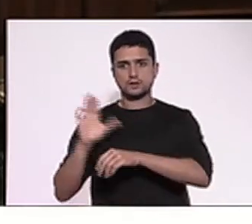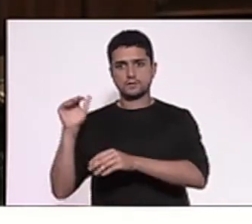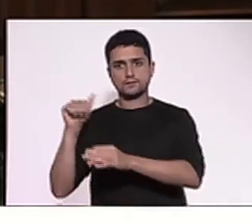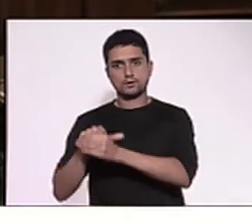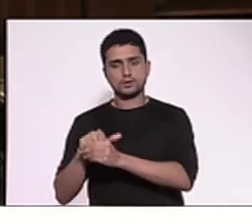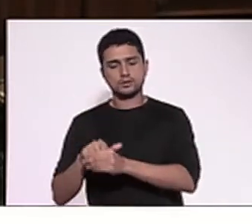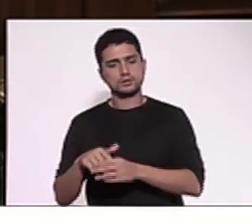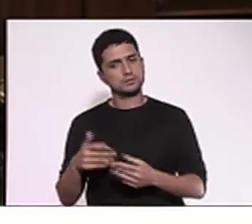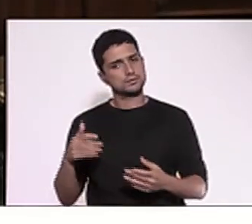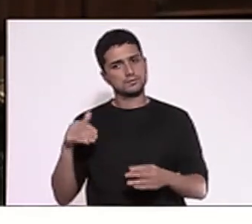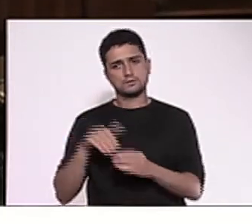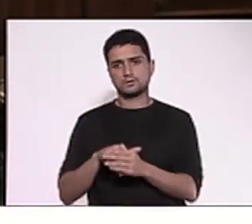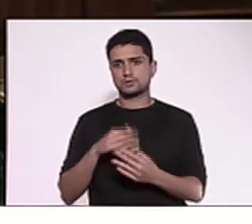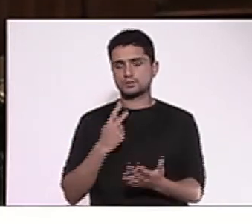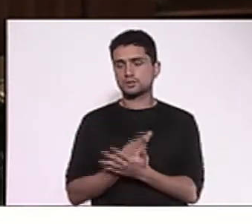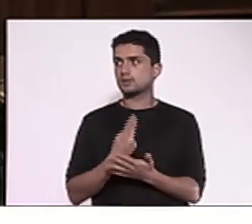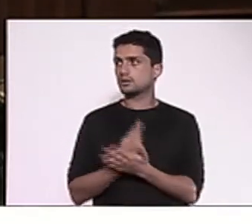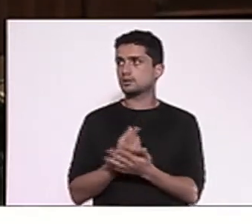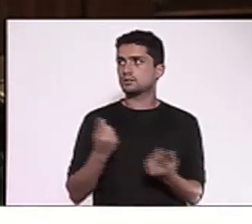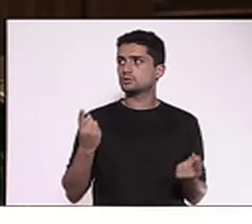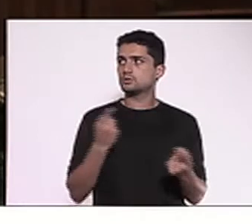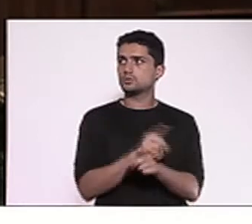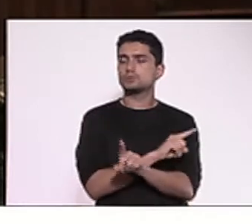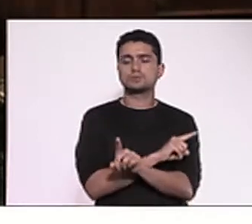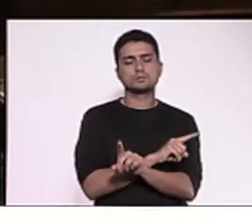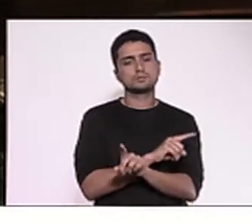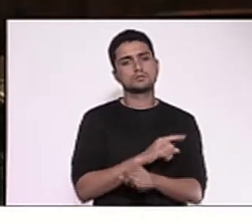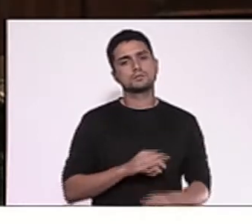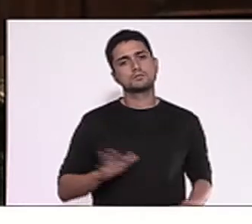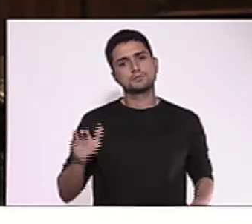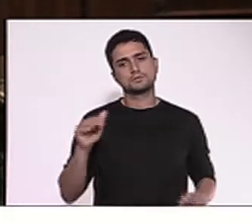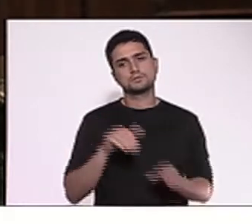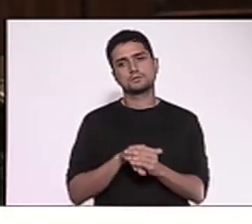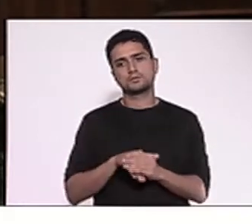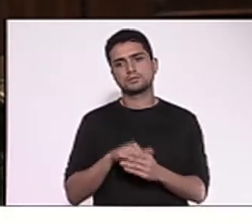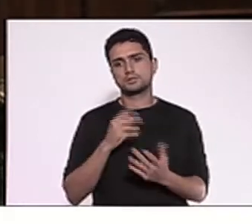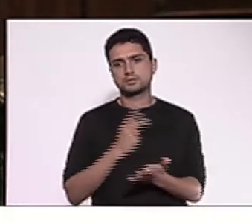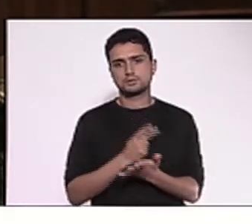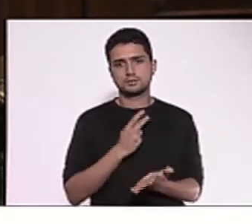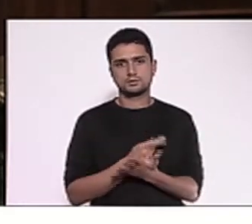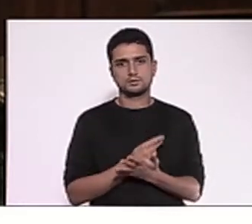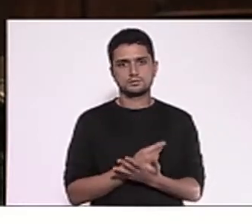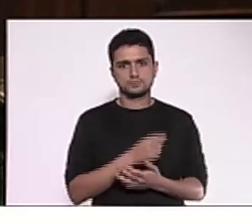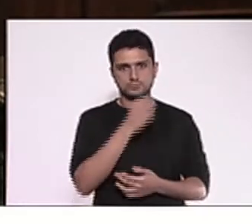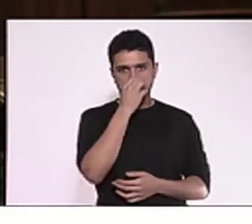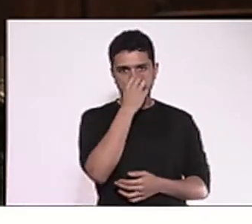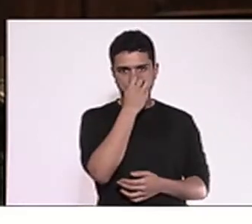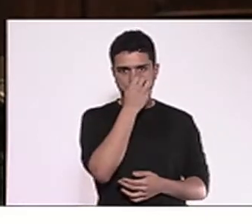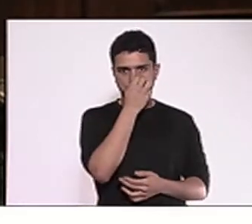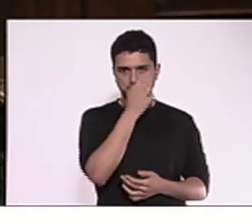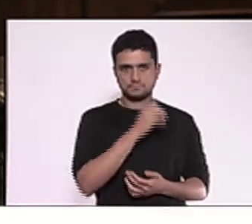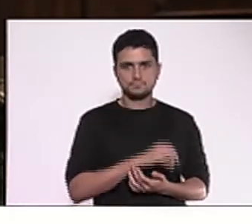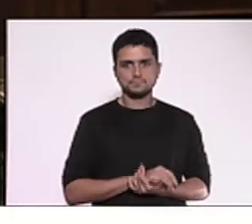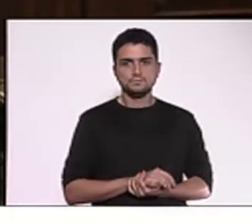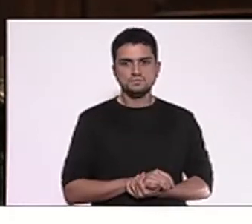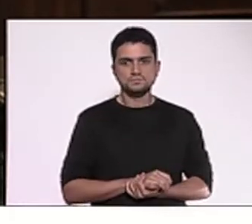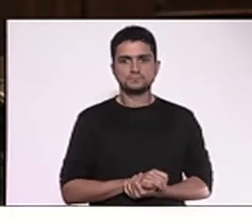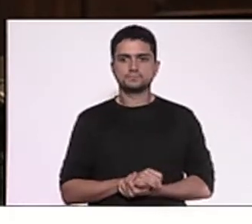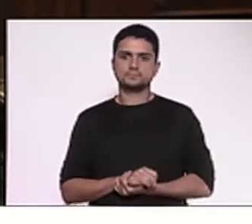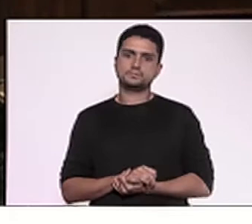essencial, votam de forma contrária, votam de forma dissonante a essas defesas